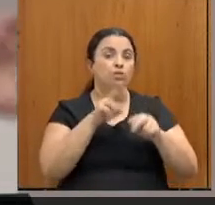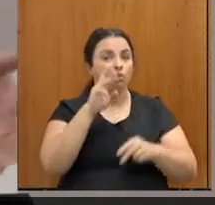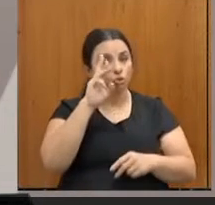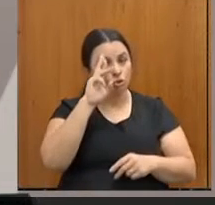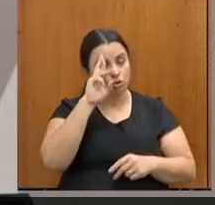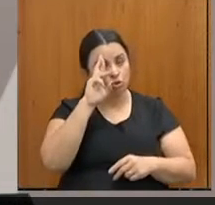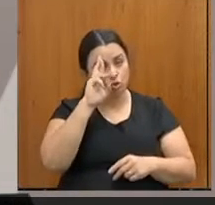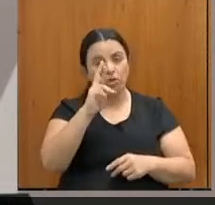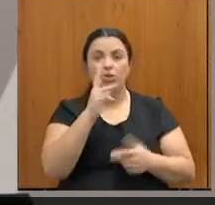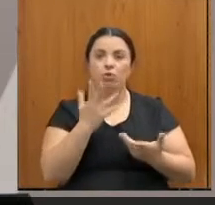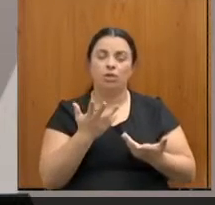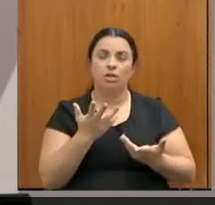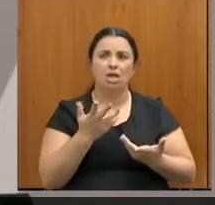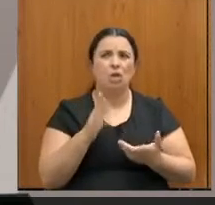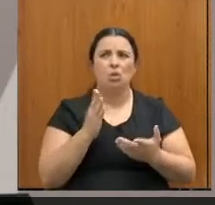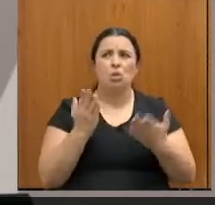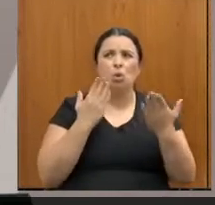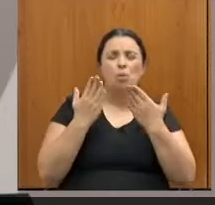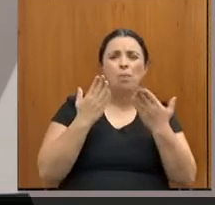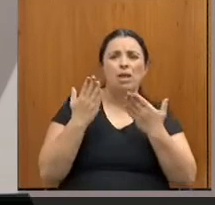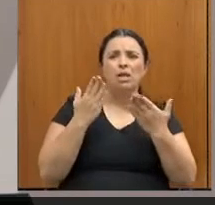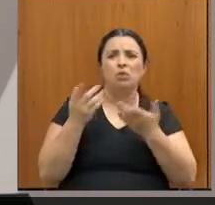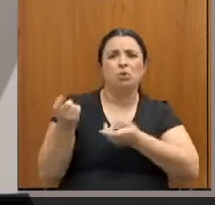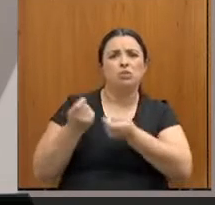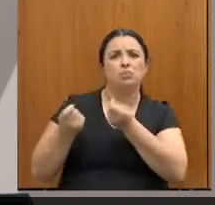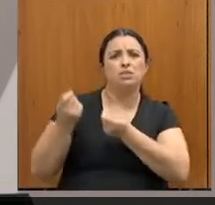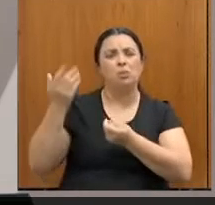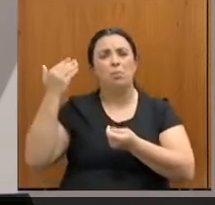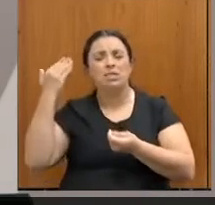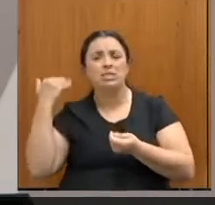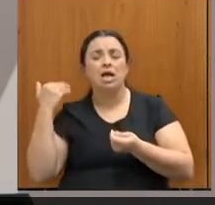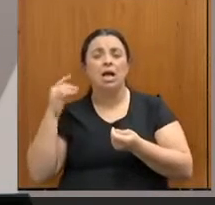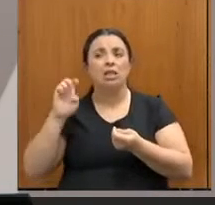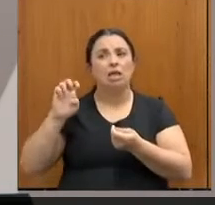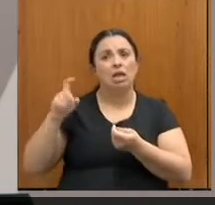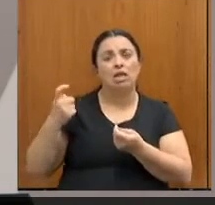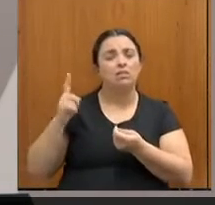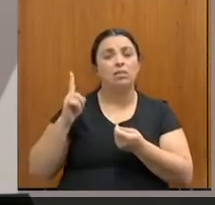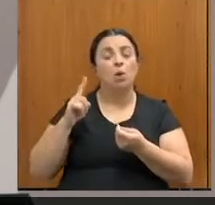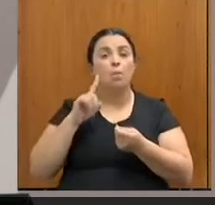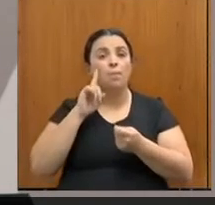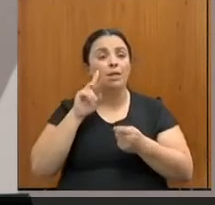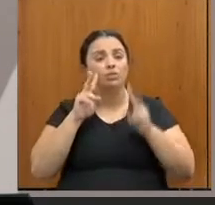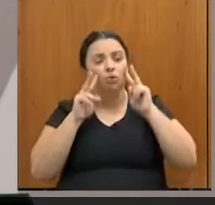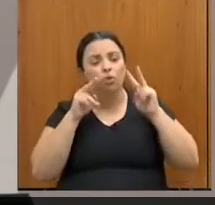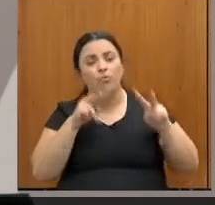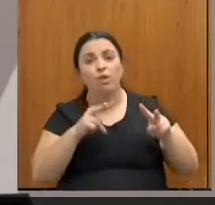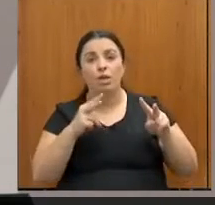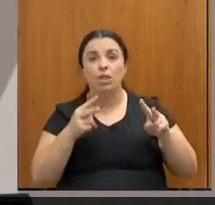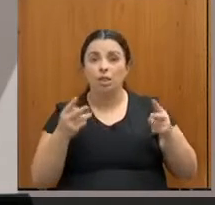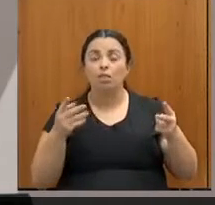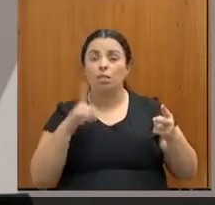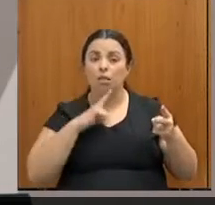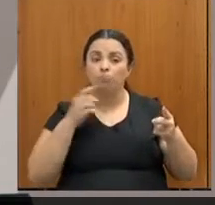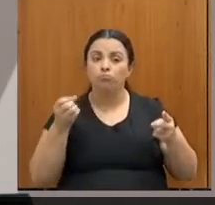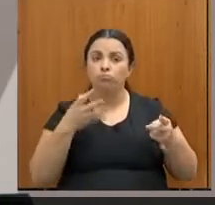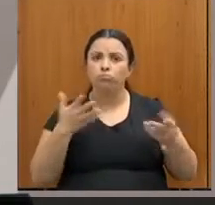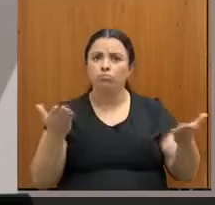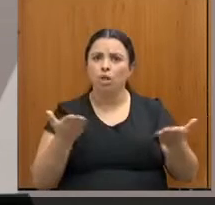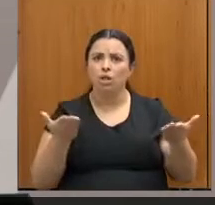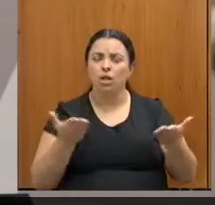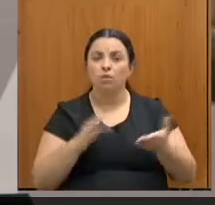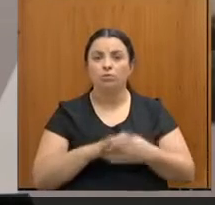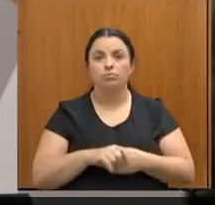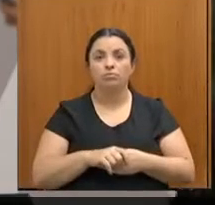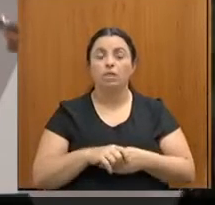administrações passadas você amiga eu não tô não gosto de fazer esse tipo de cobrança Mas eu vi o modernidade e vi também aqui é